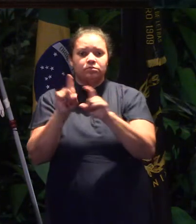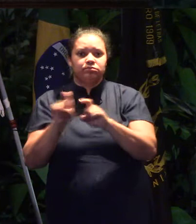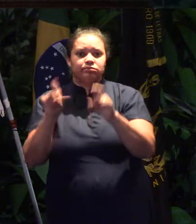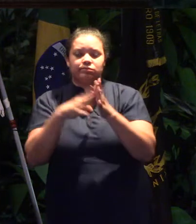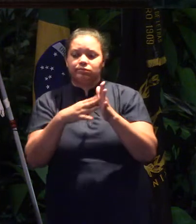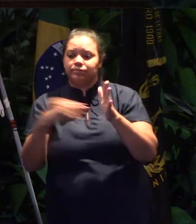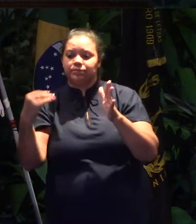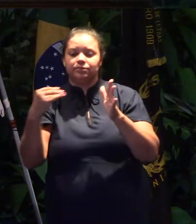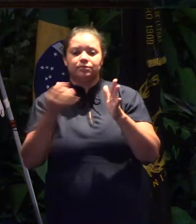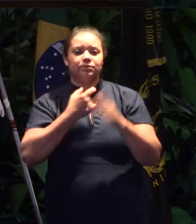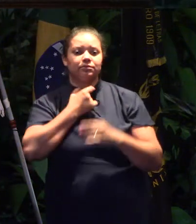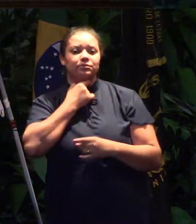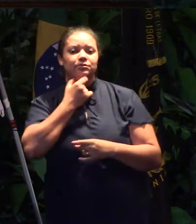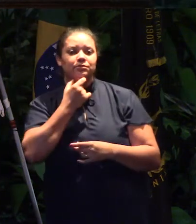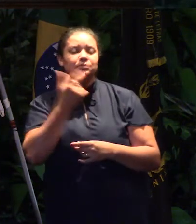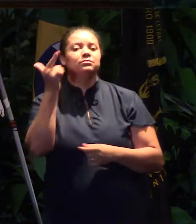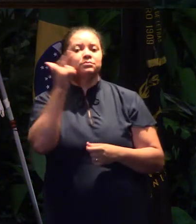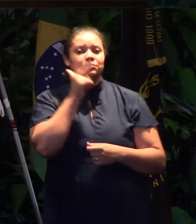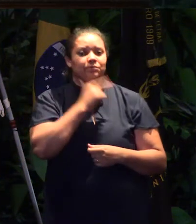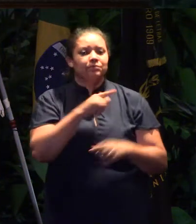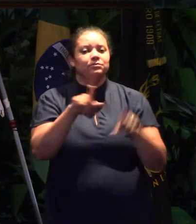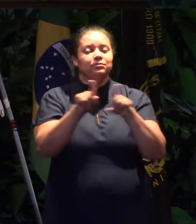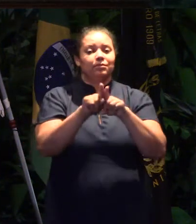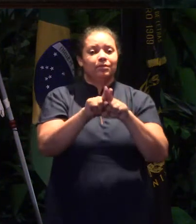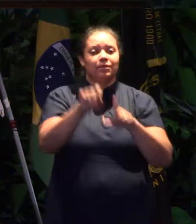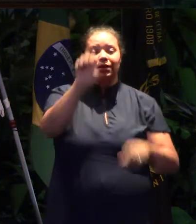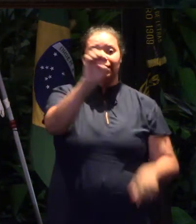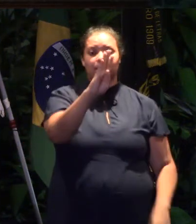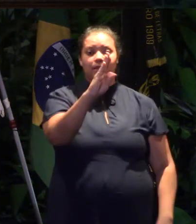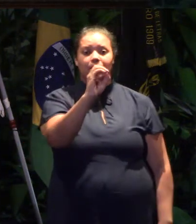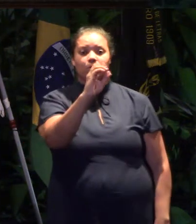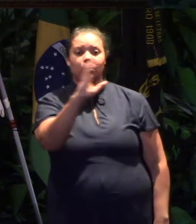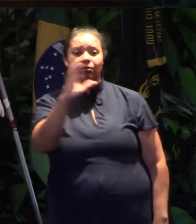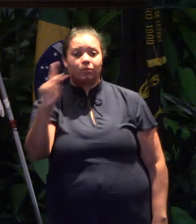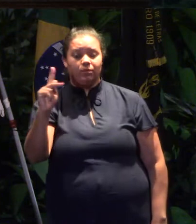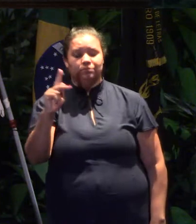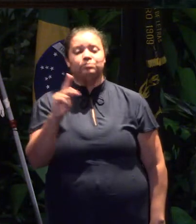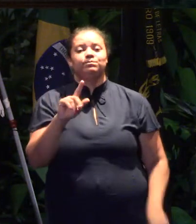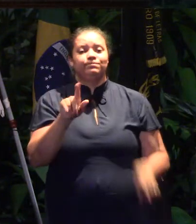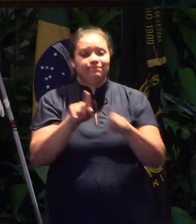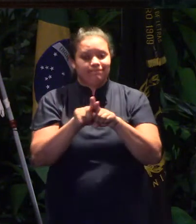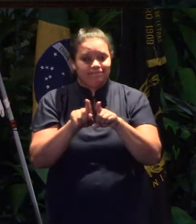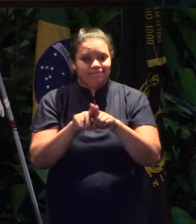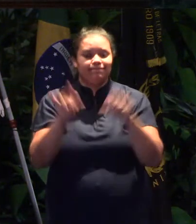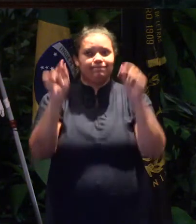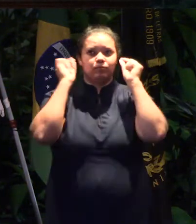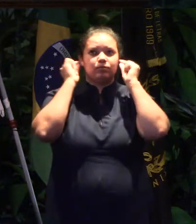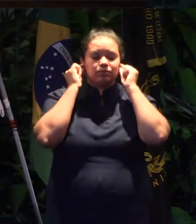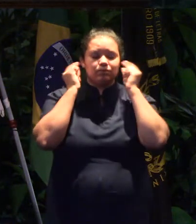real, além dos e-books associados a dispositivos móveis totalmente